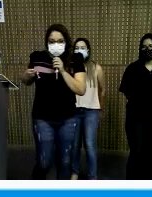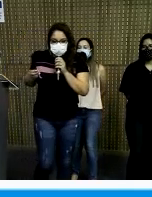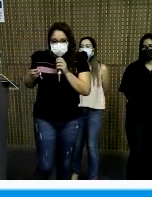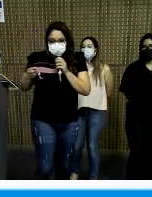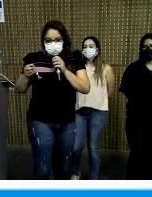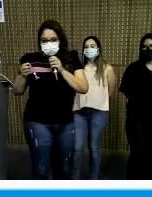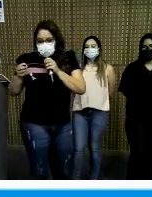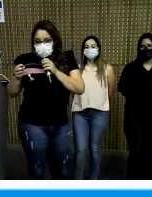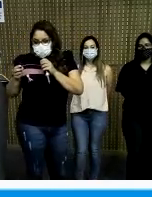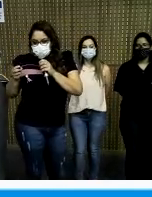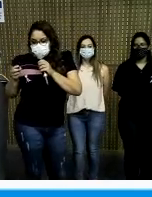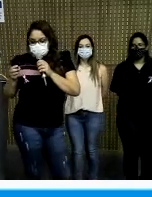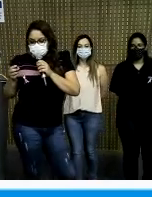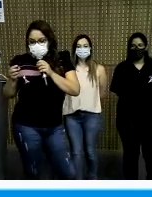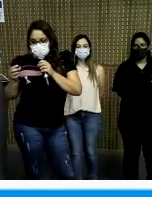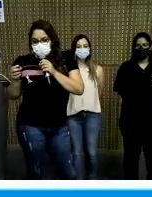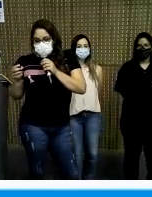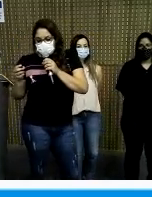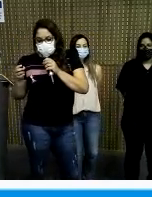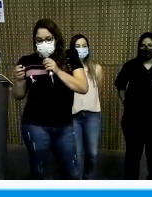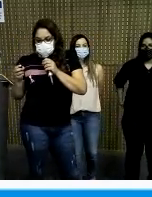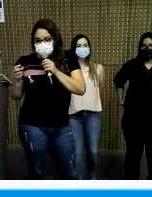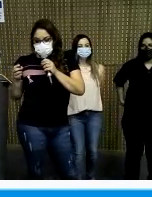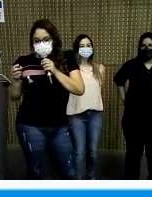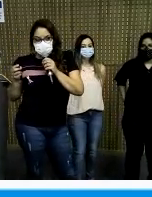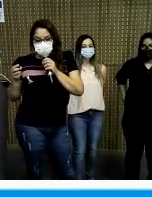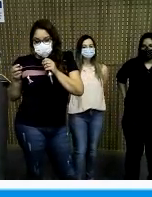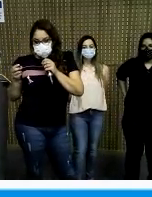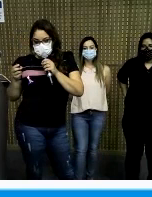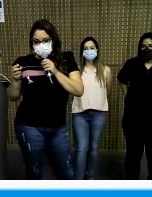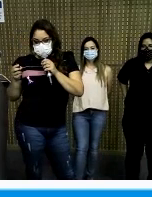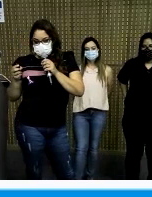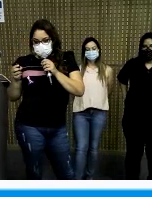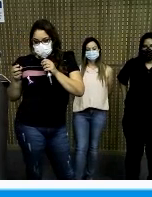Bom, nas consultas de puerpério, nós tivemos em 2020